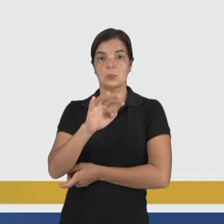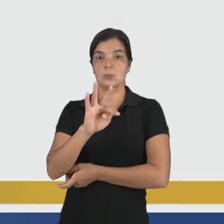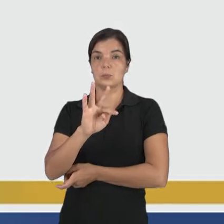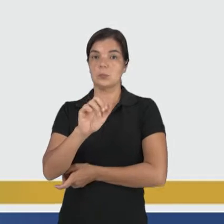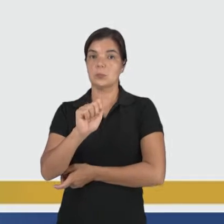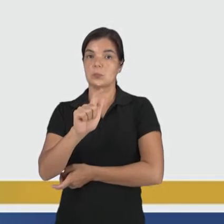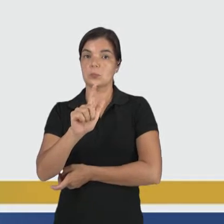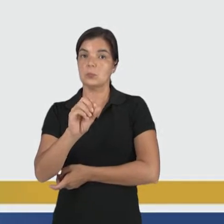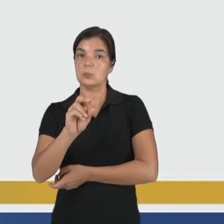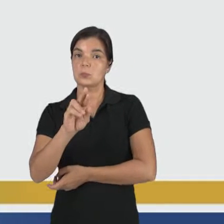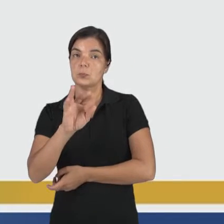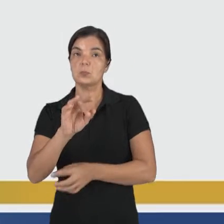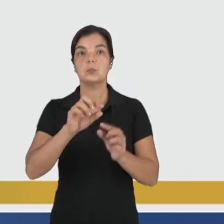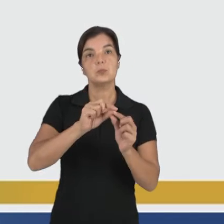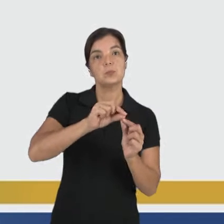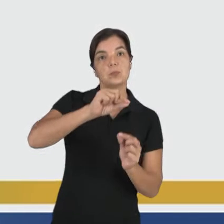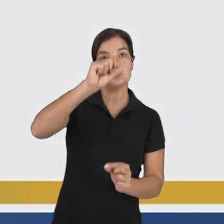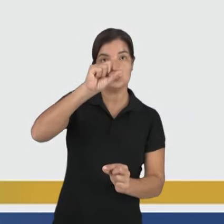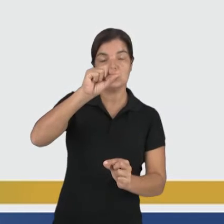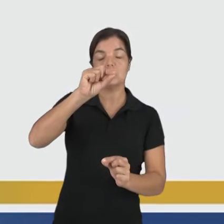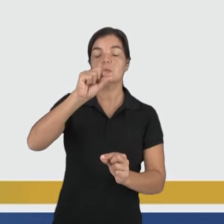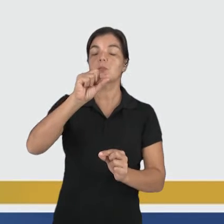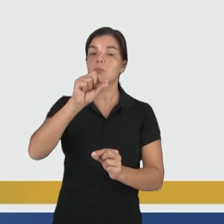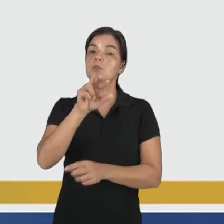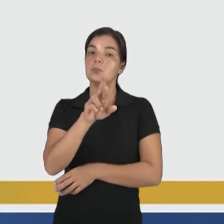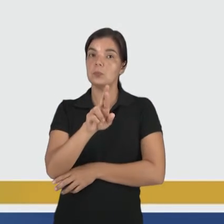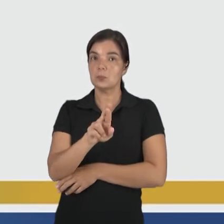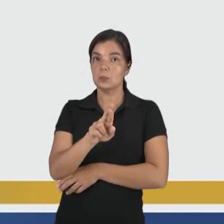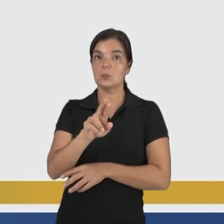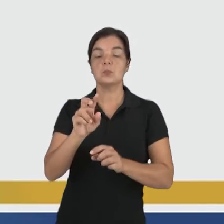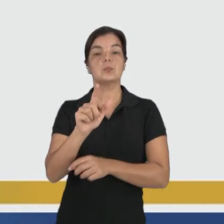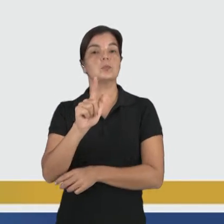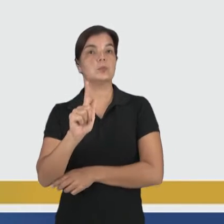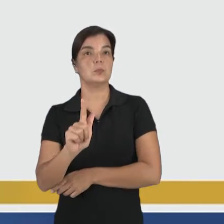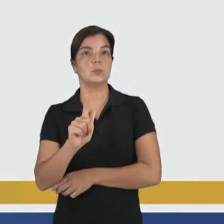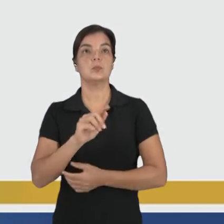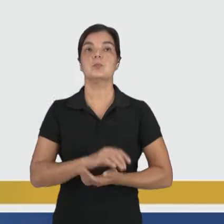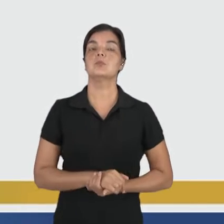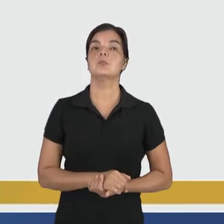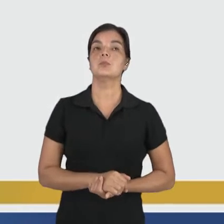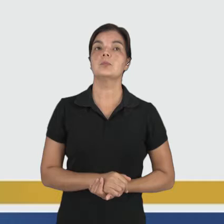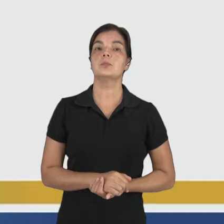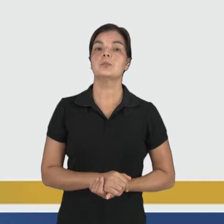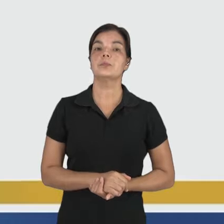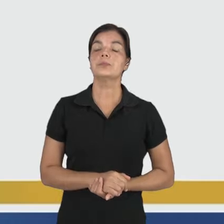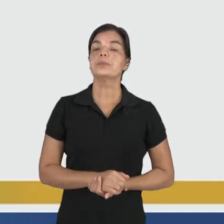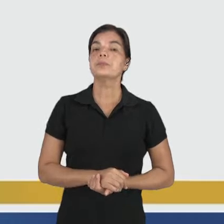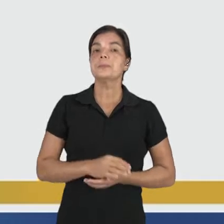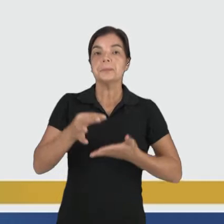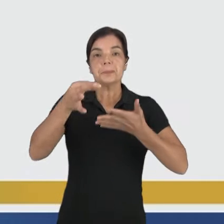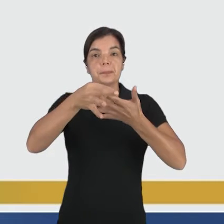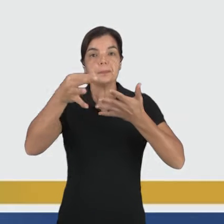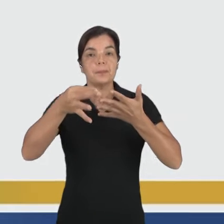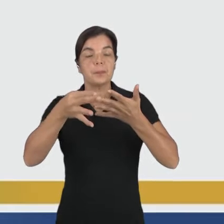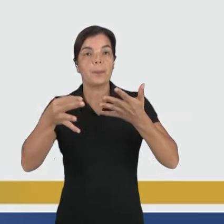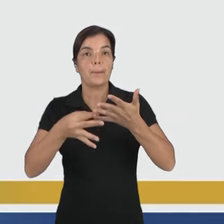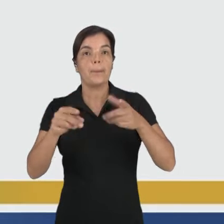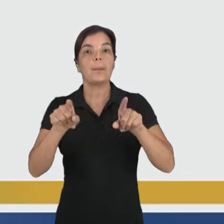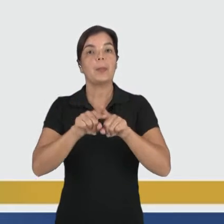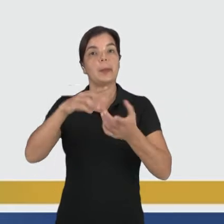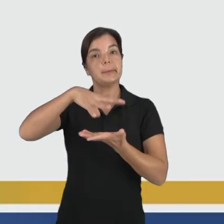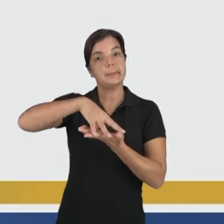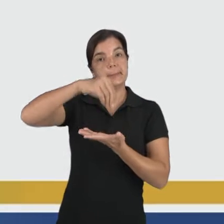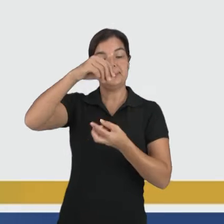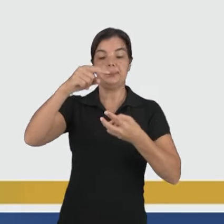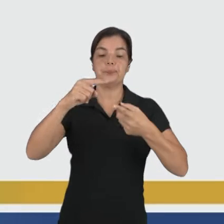a altura e a geratriz, certo? Então, olha só, as classificações do cone são